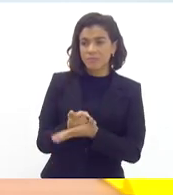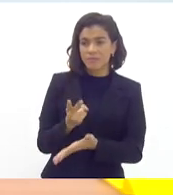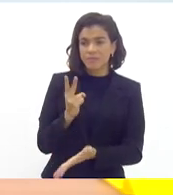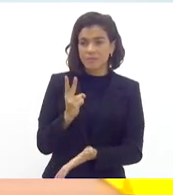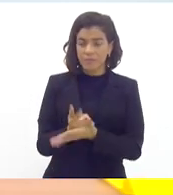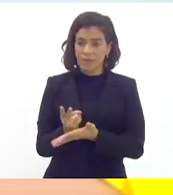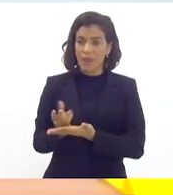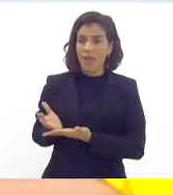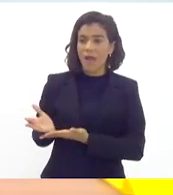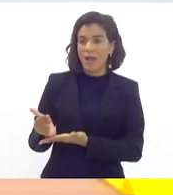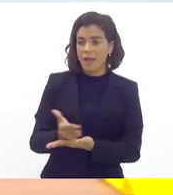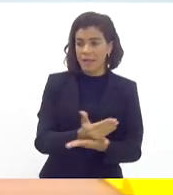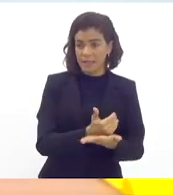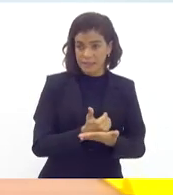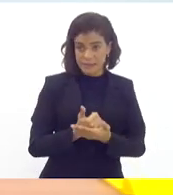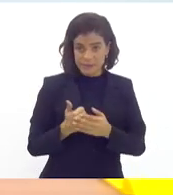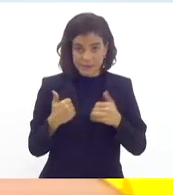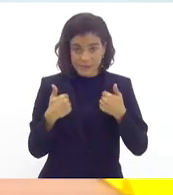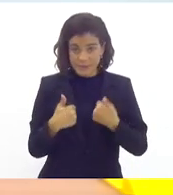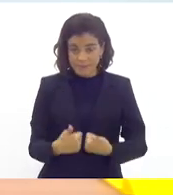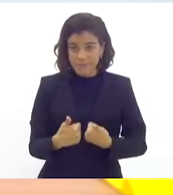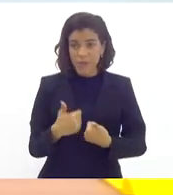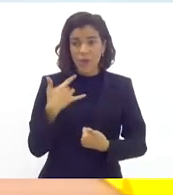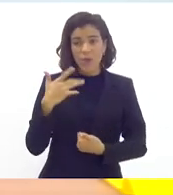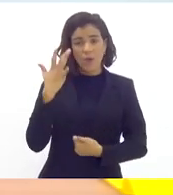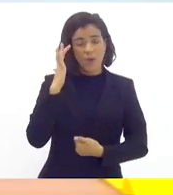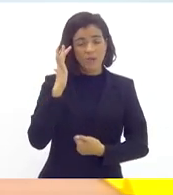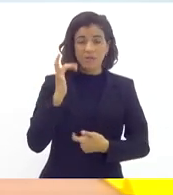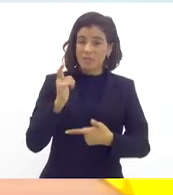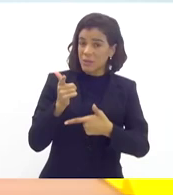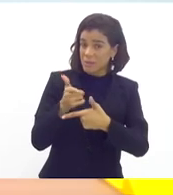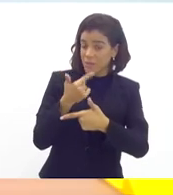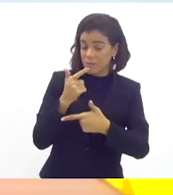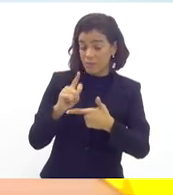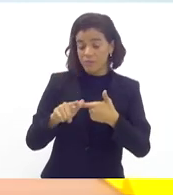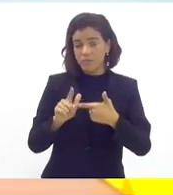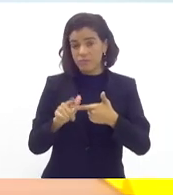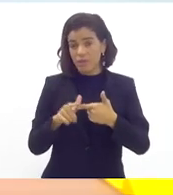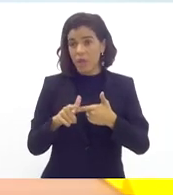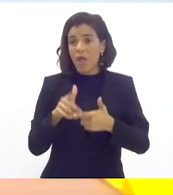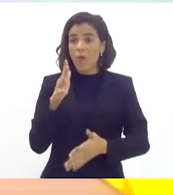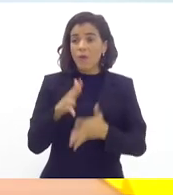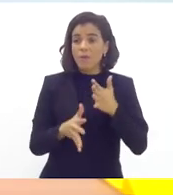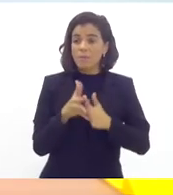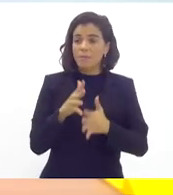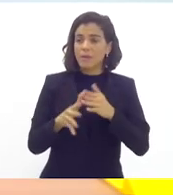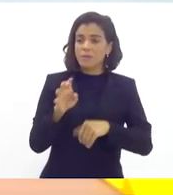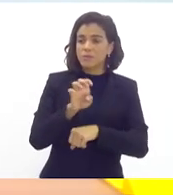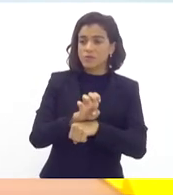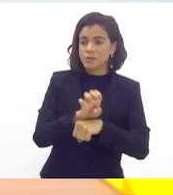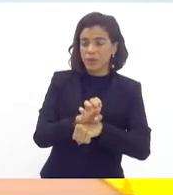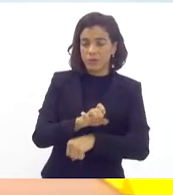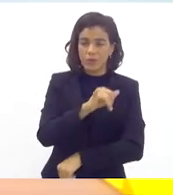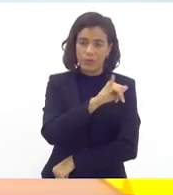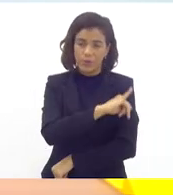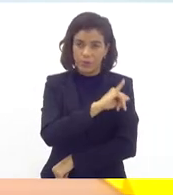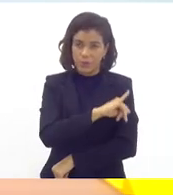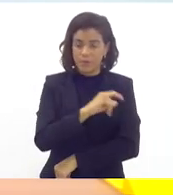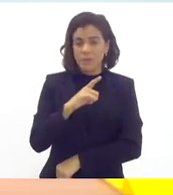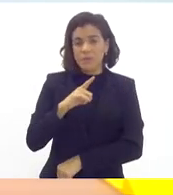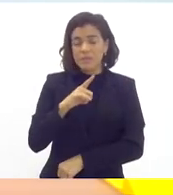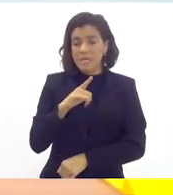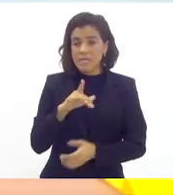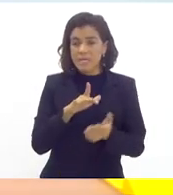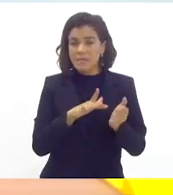a arrecadação. Está certo? Eu acho que esse é o ponto primeiro. Segundo, impacto para o Estado do Rio de Janeiro. As simulações que